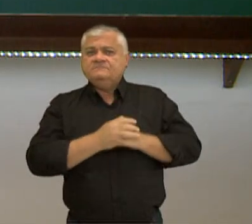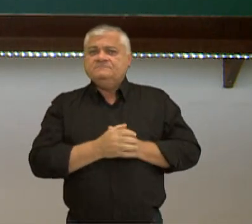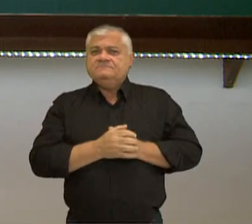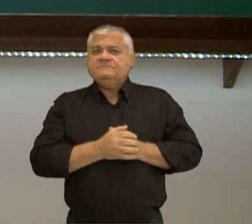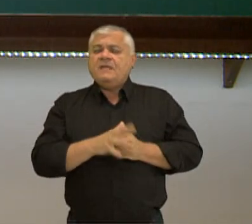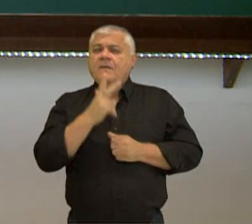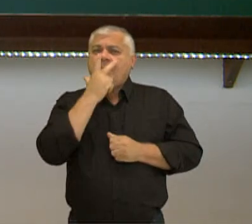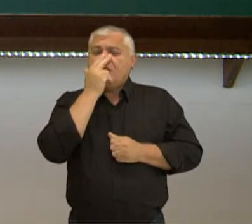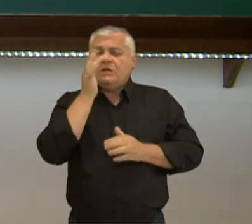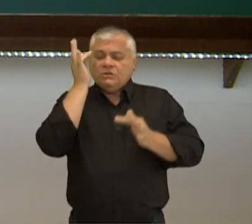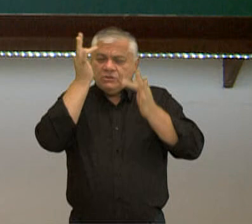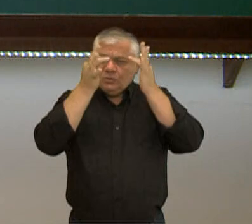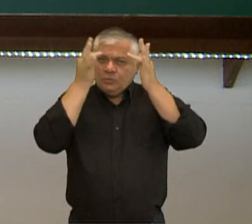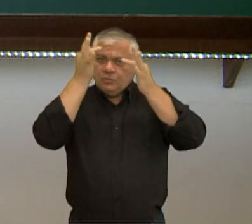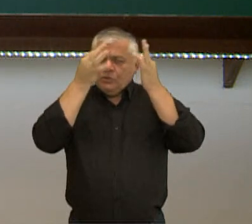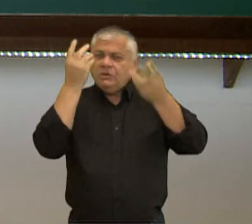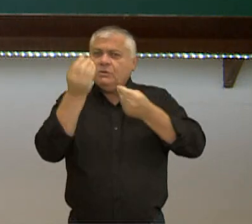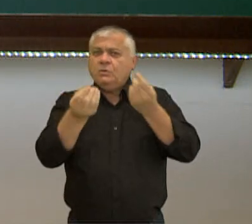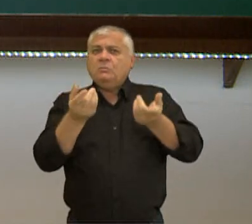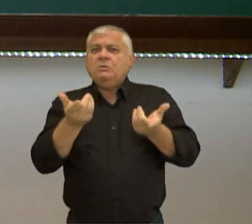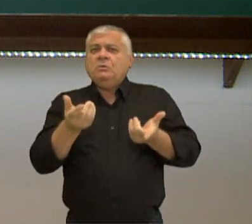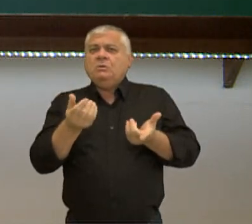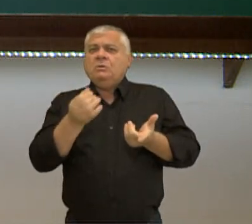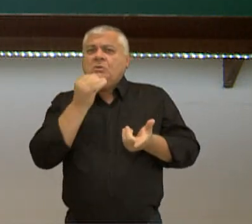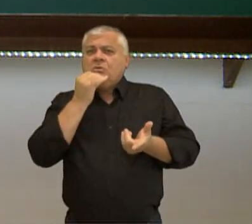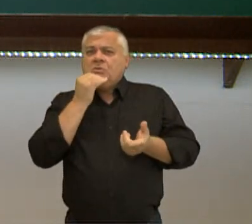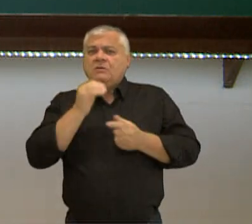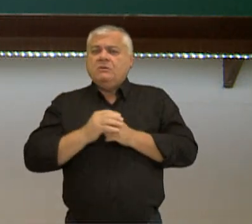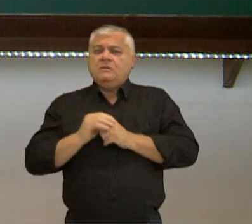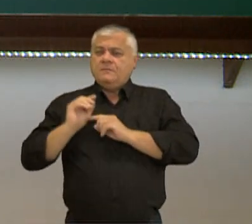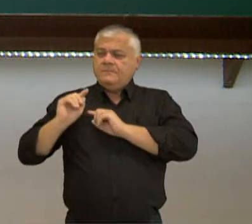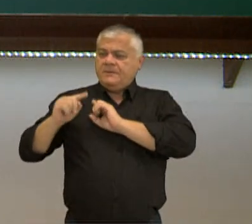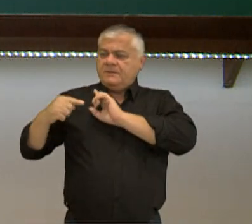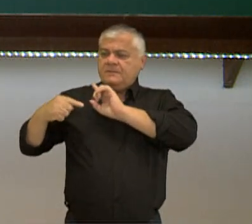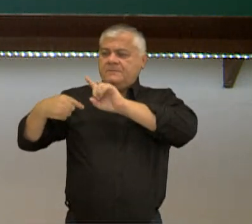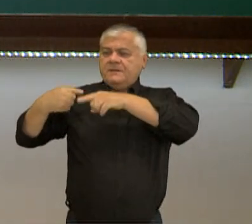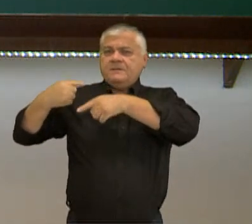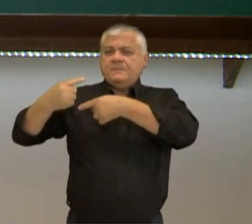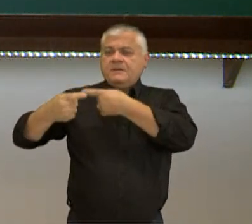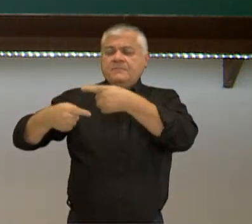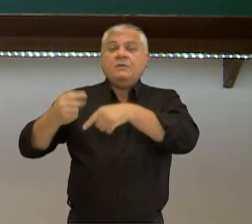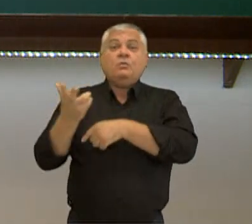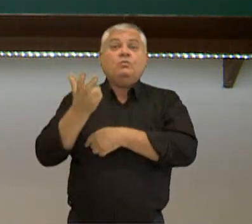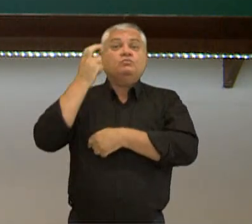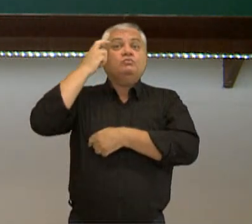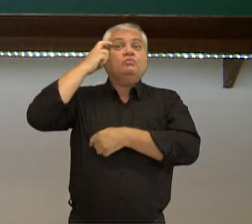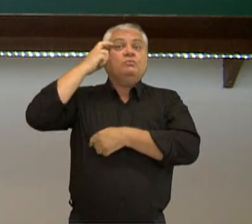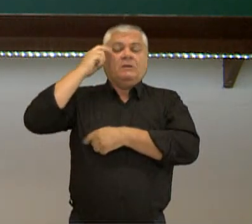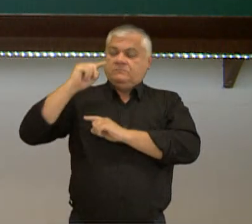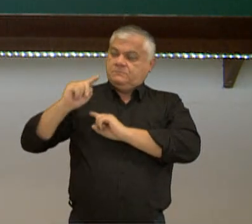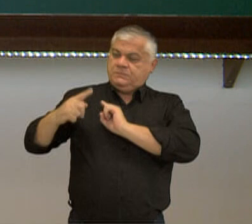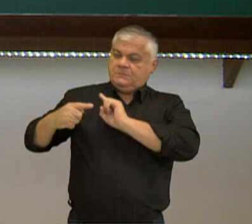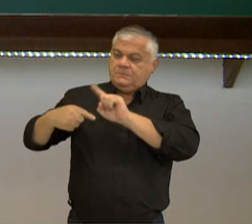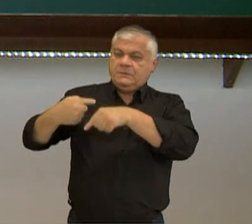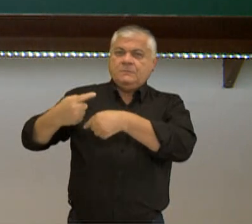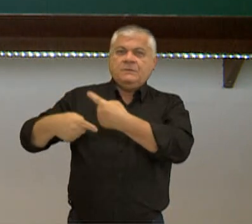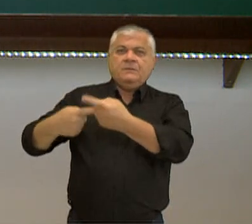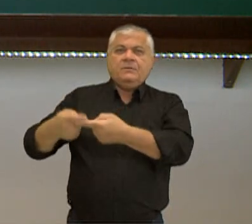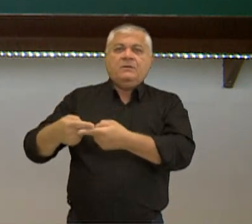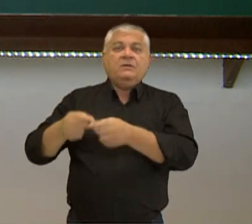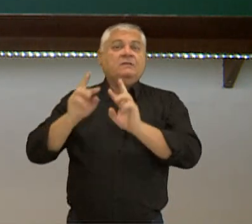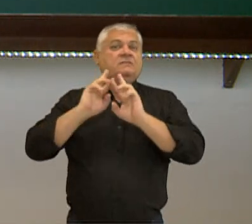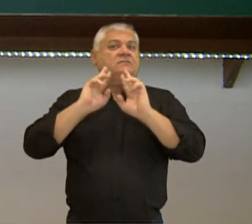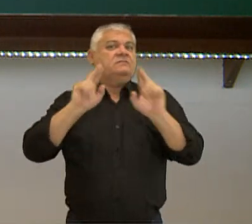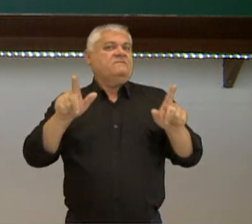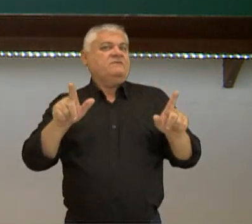de uma teoria de evolução, né, hierárquica cultural, que não corresponde ao que a gente pensa hoje